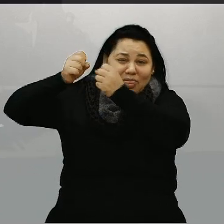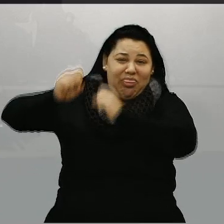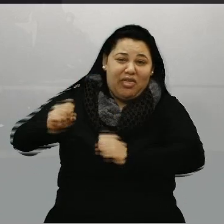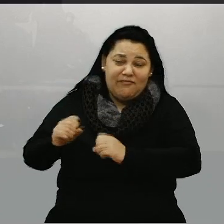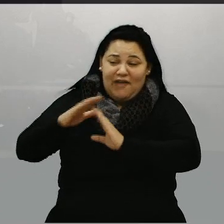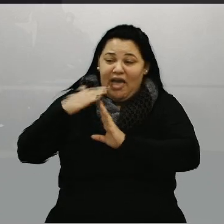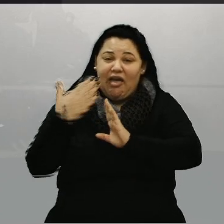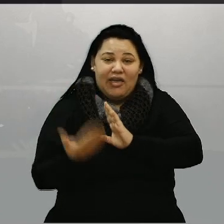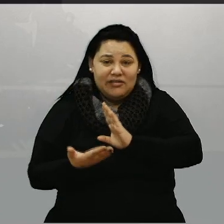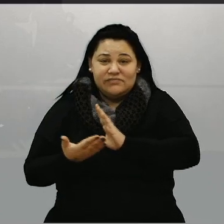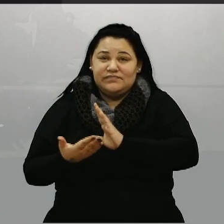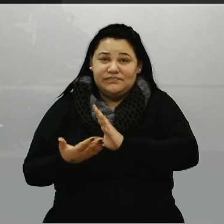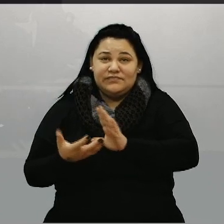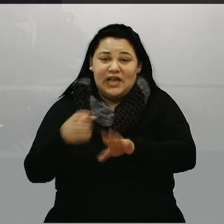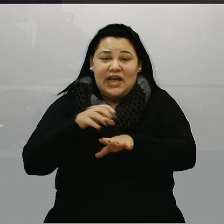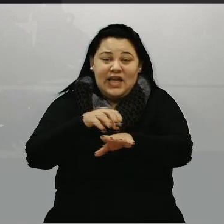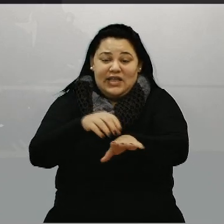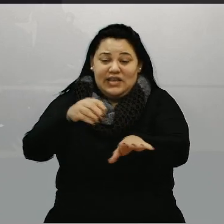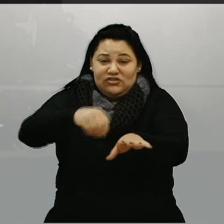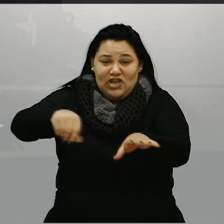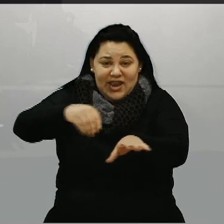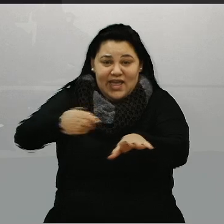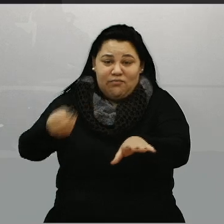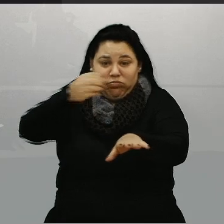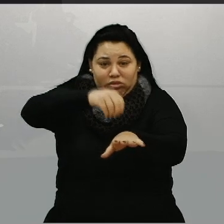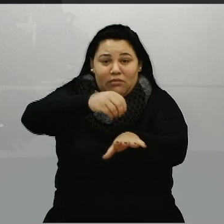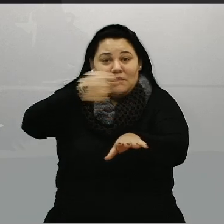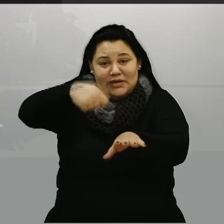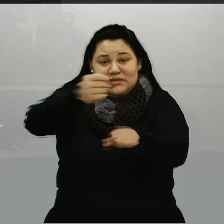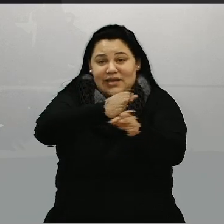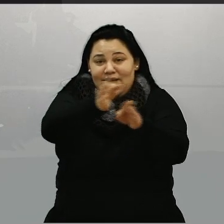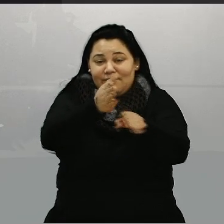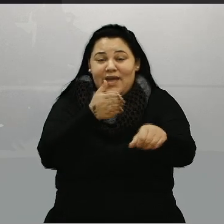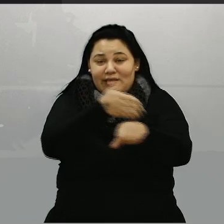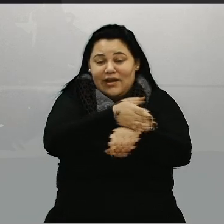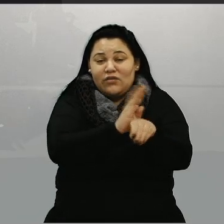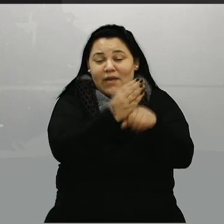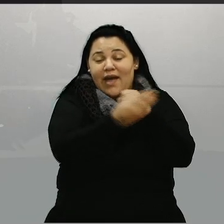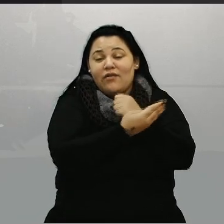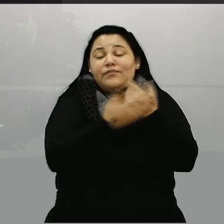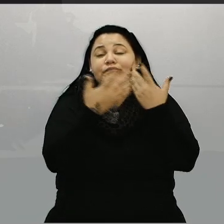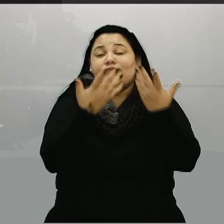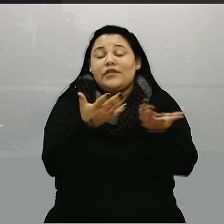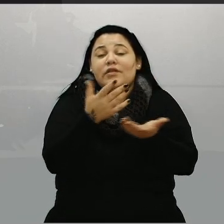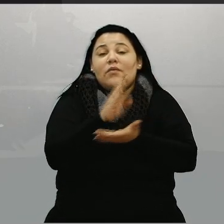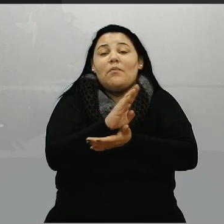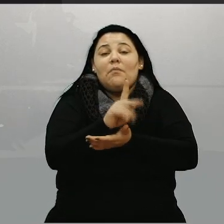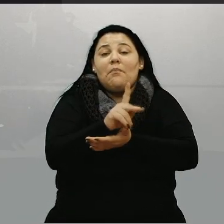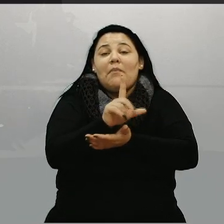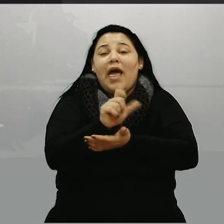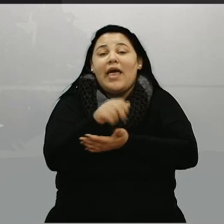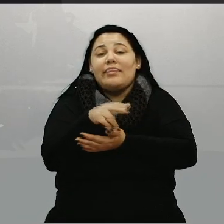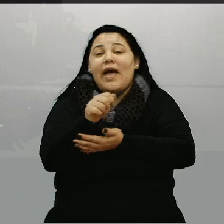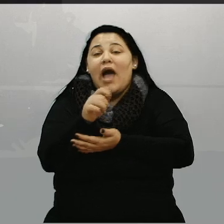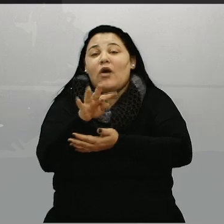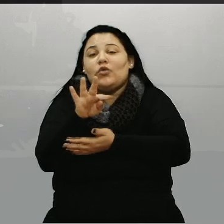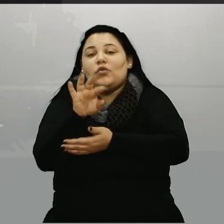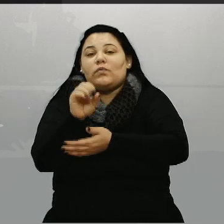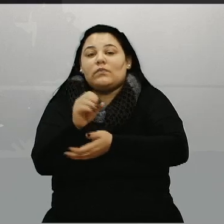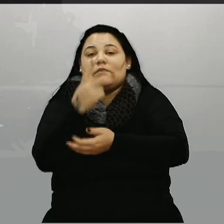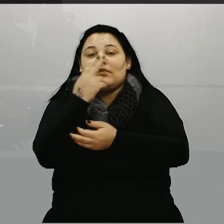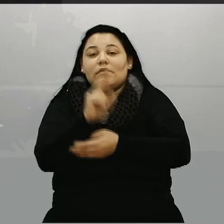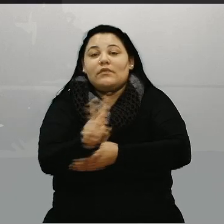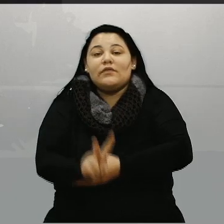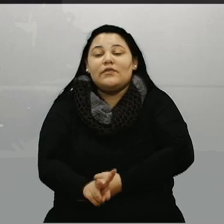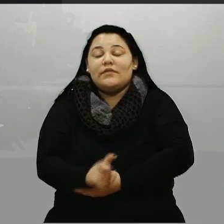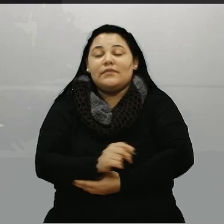a carreta do depósito de areia tem que entrar, e aí o Planalto, infelizmente, parece a Venezuela. Vou passar para